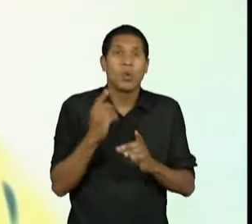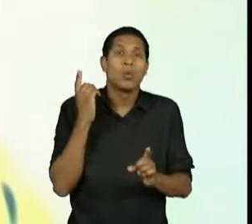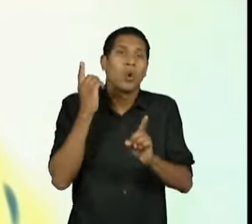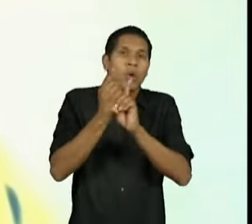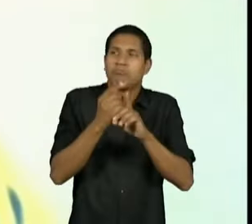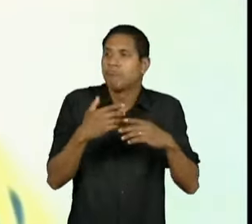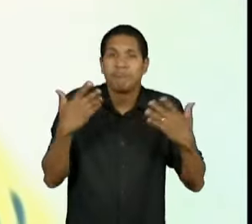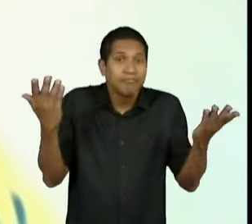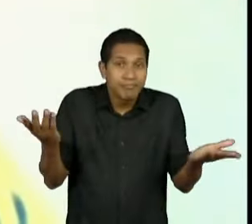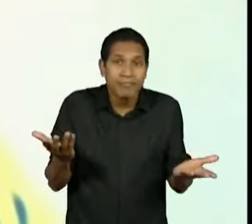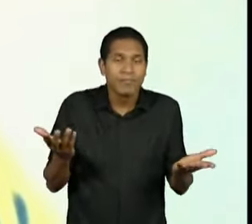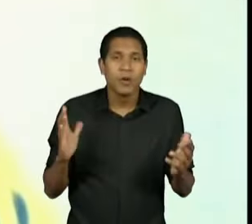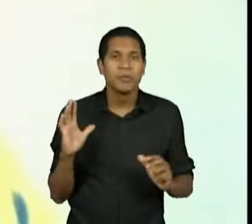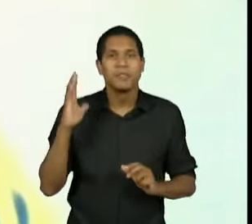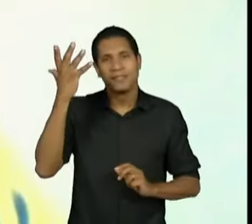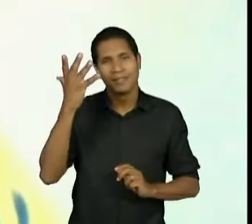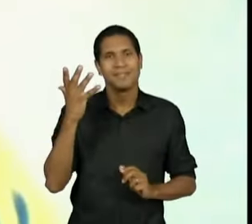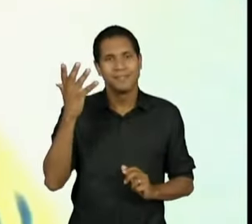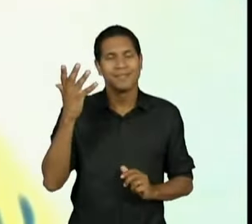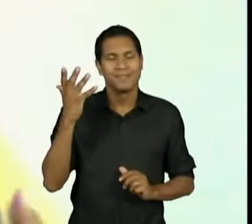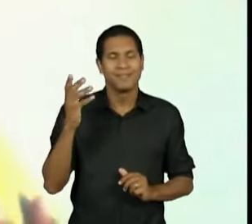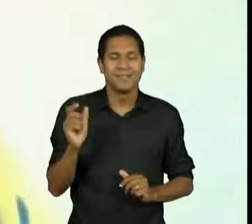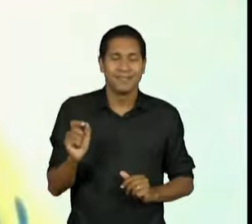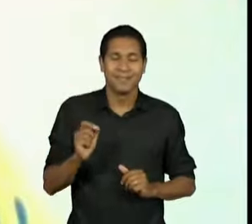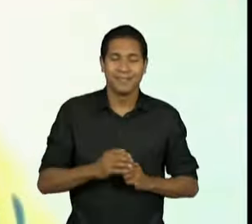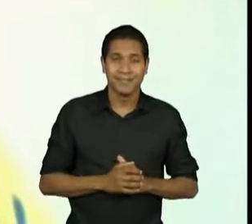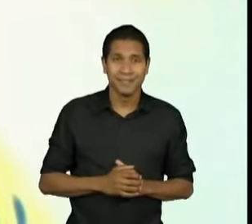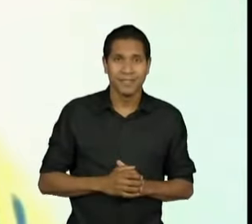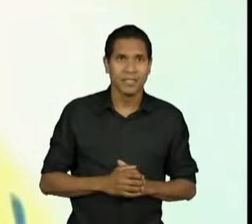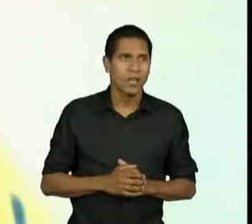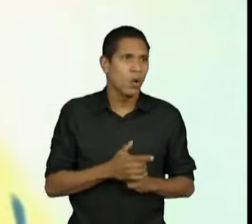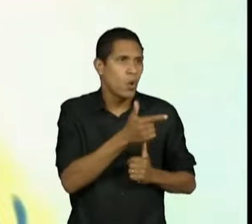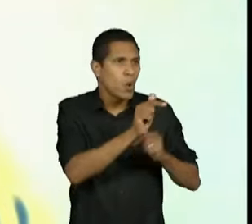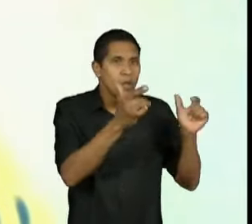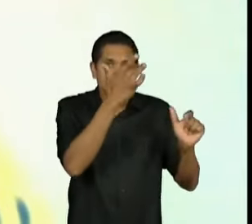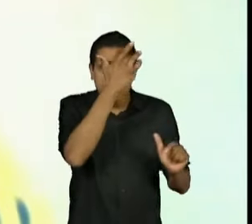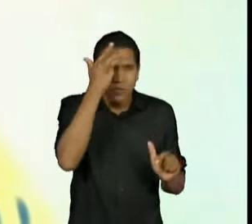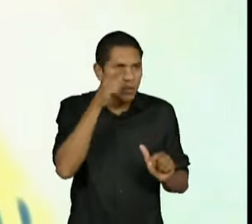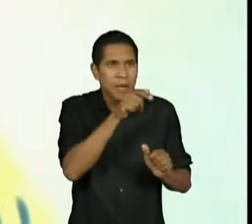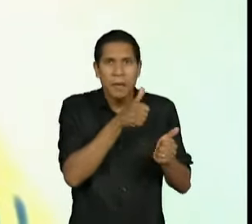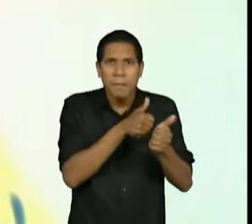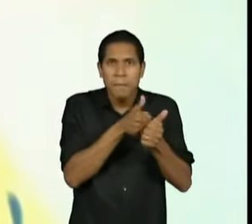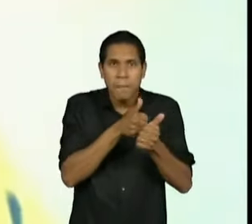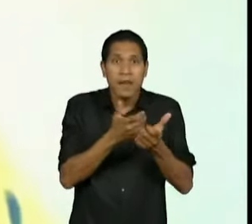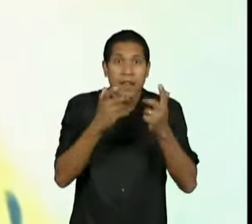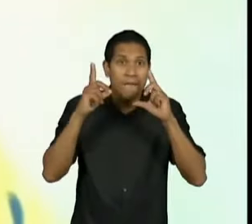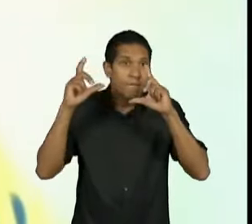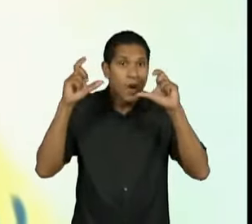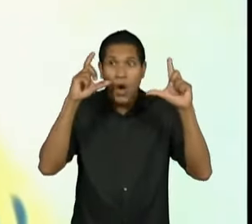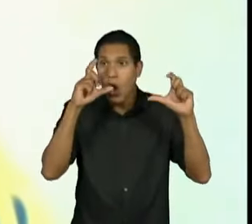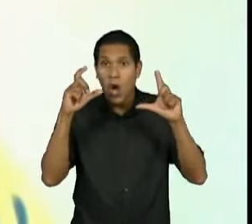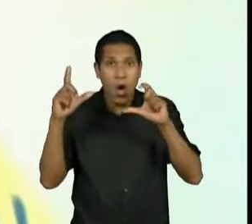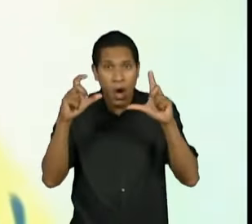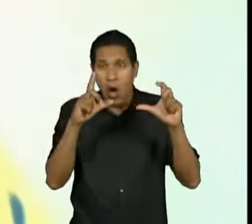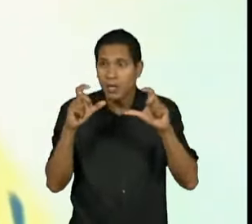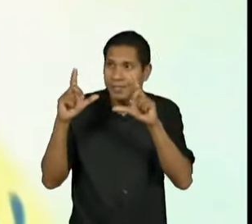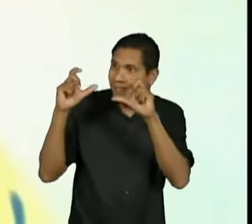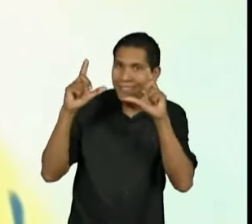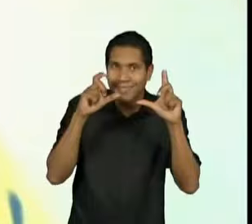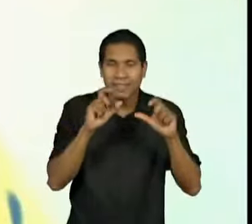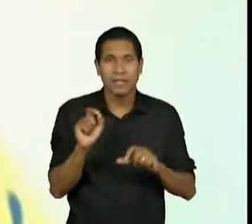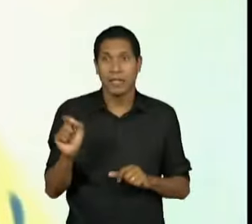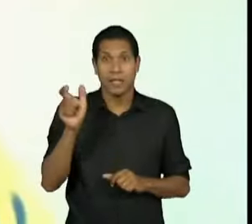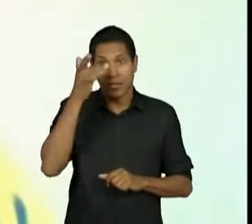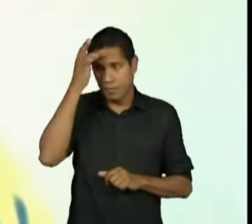ver, casualmente, e aí outras pessoas que estavam por perto quiseram tirar fotos, tiraram foto, e